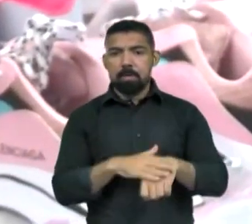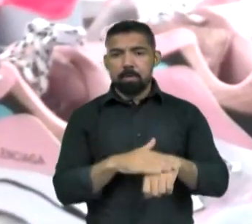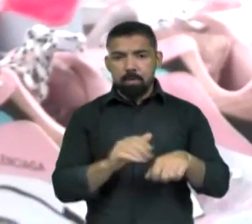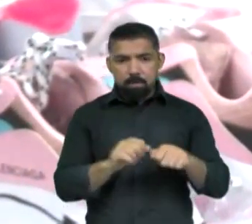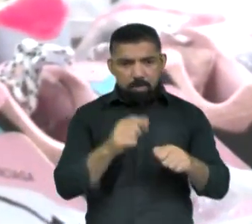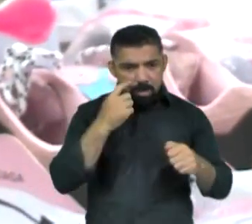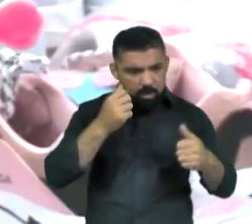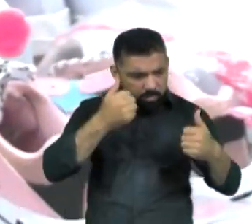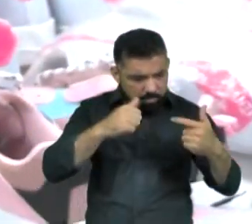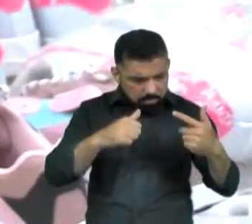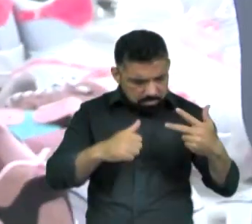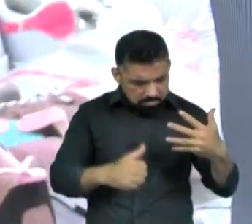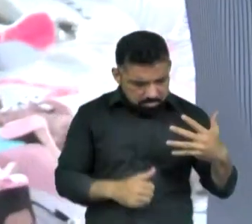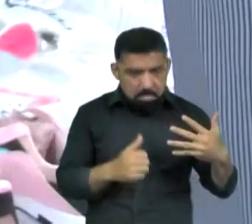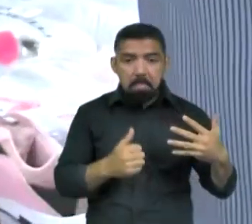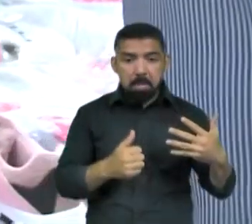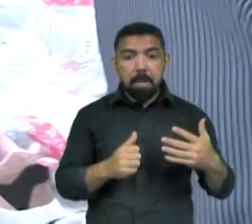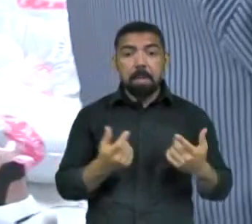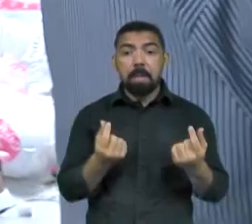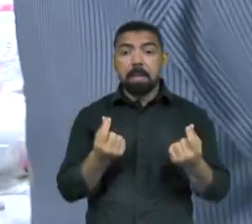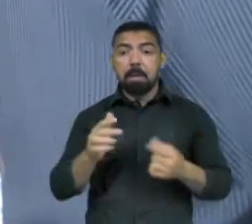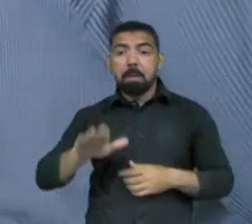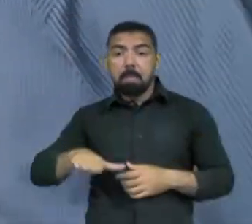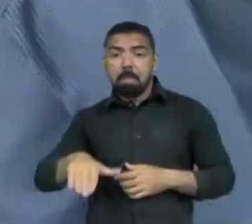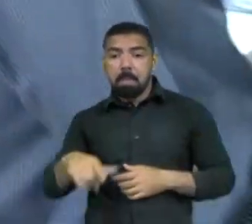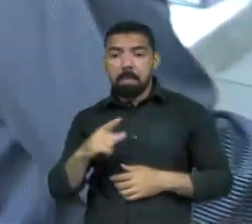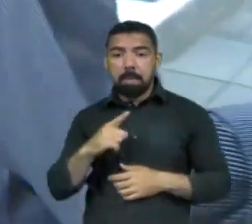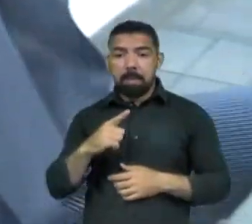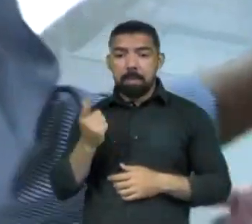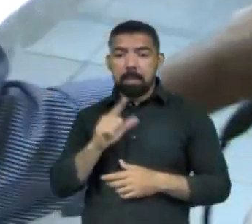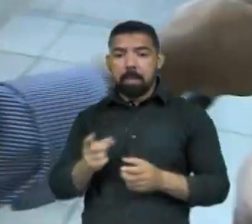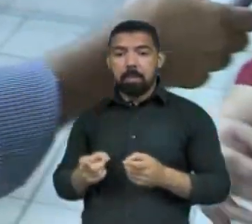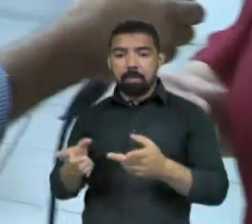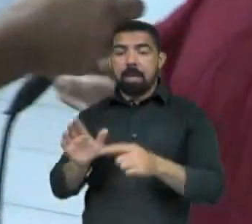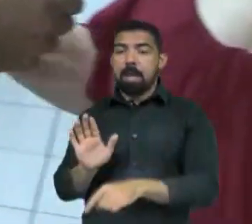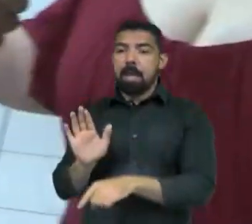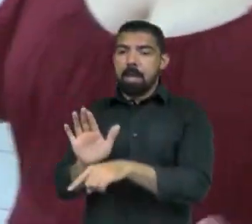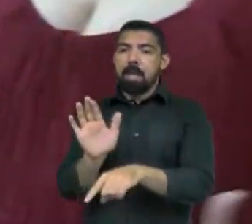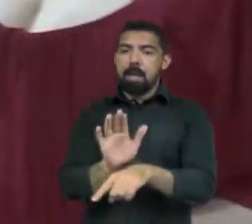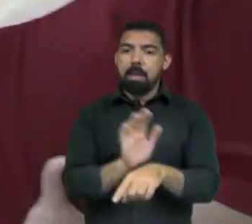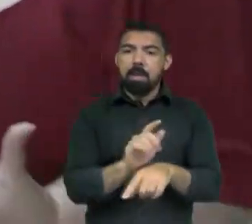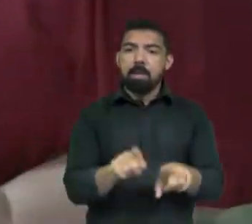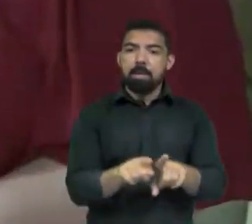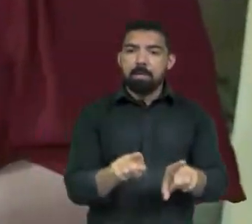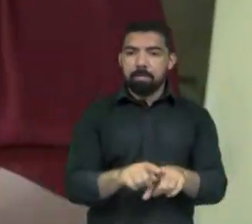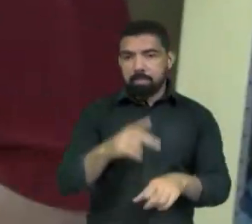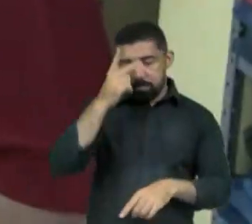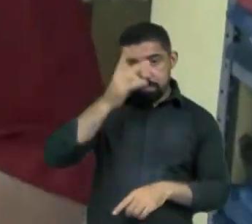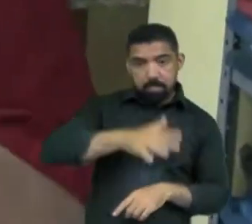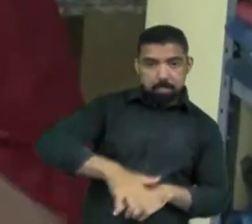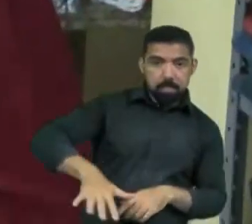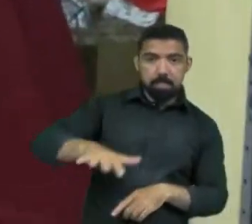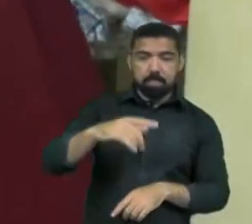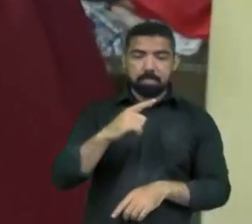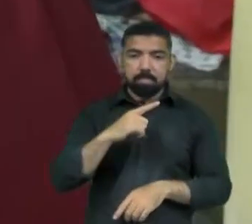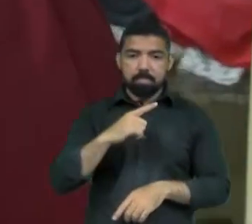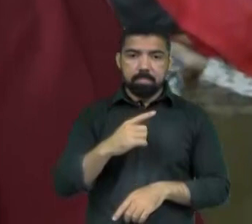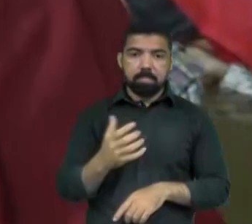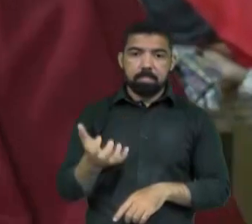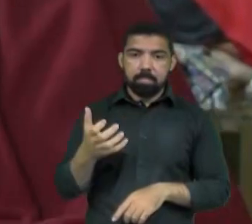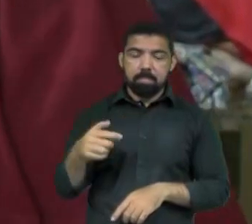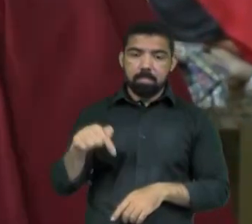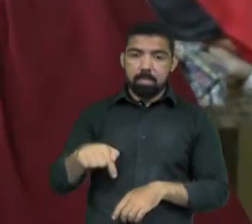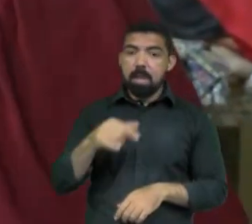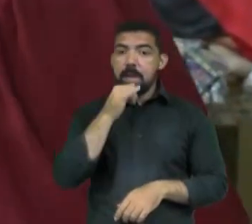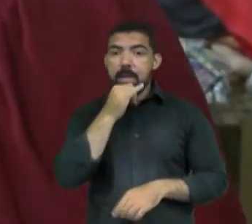e depois revende a preços populares. E aí ajuda também todo o entorno. Muitas pessoas procuram o Bazar da Peter Pan, que é